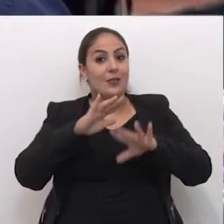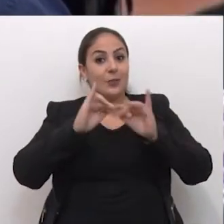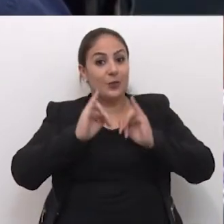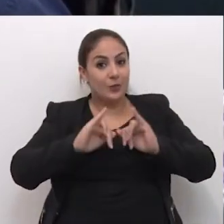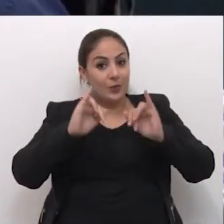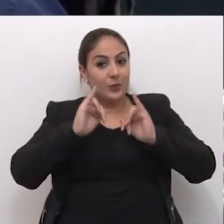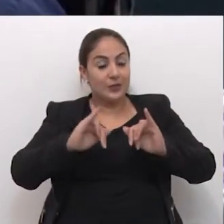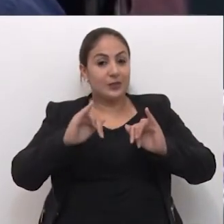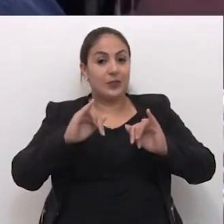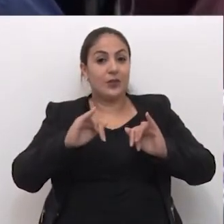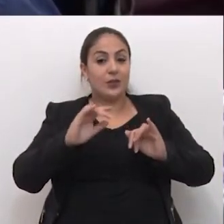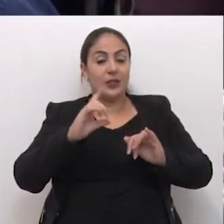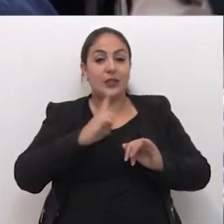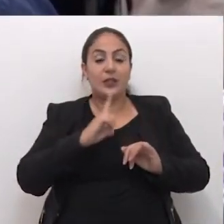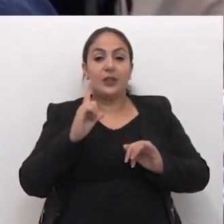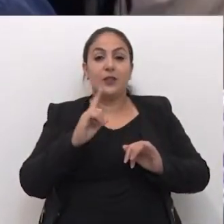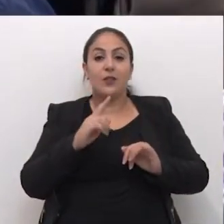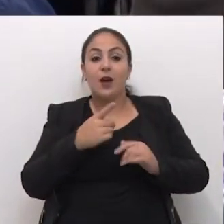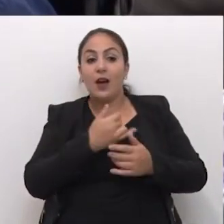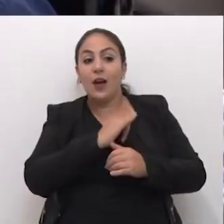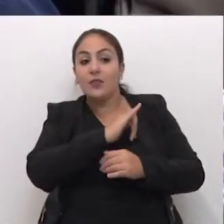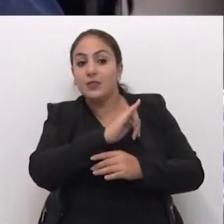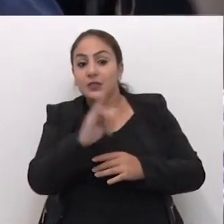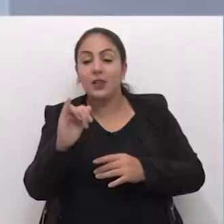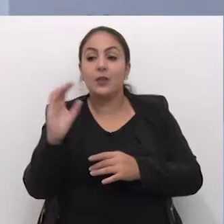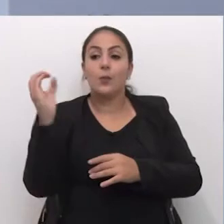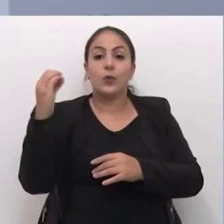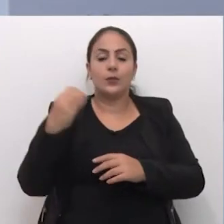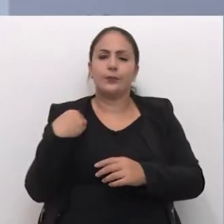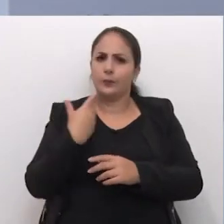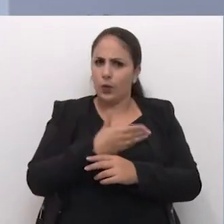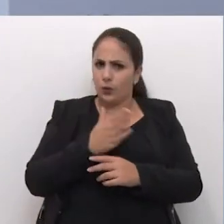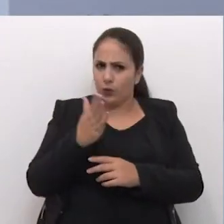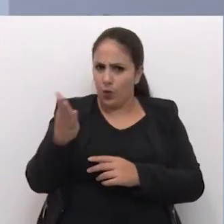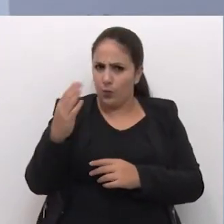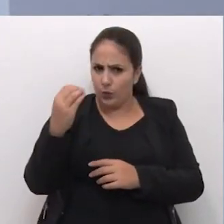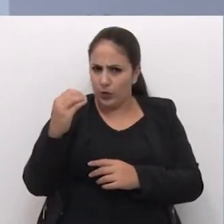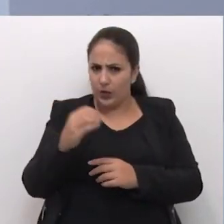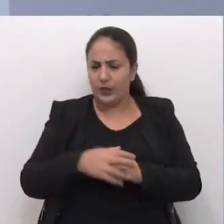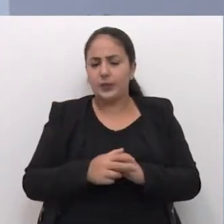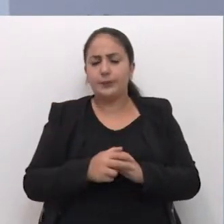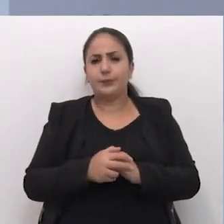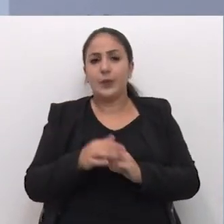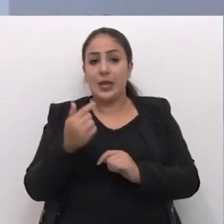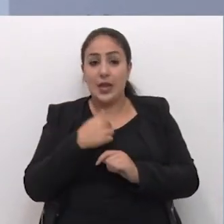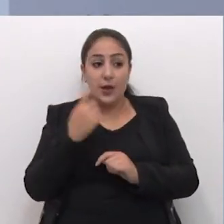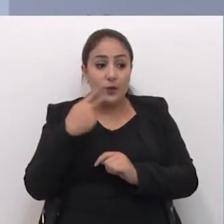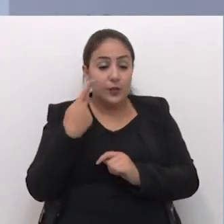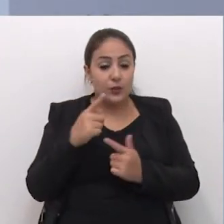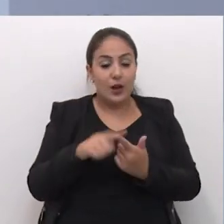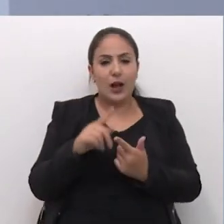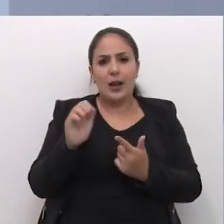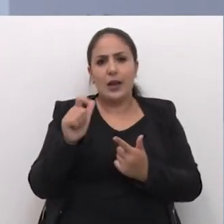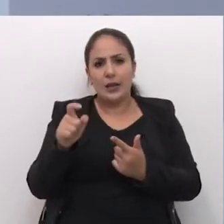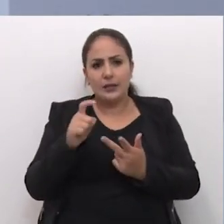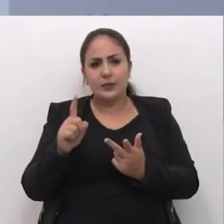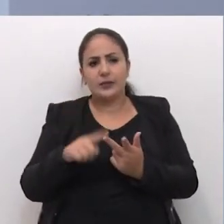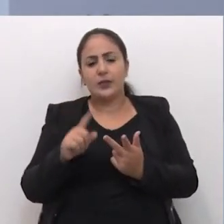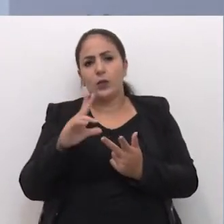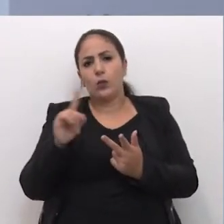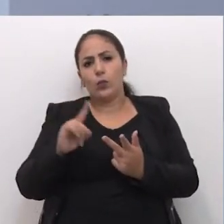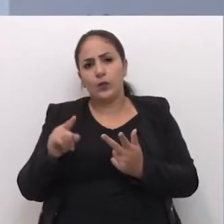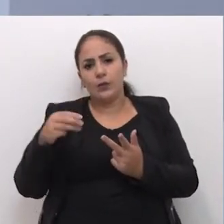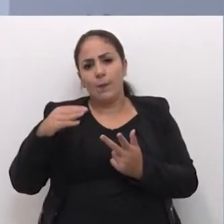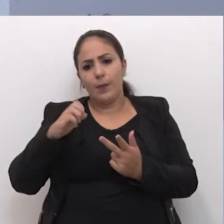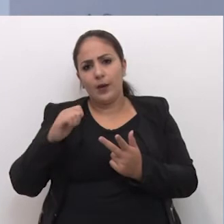comemorou outra novidade anunciada em Porto Alegre. Nós fomos a Porto Alegre ontem, eu, o vereador Alex Necker e